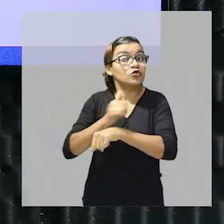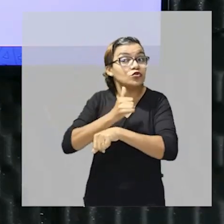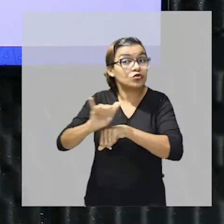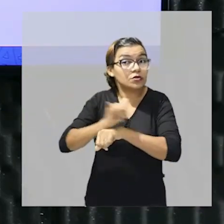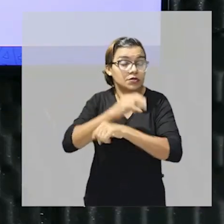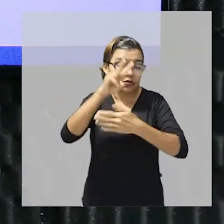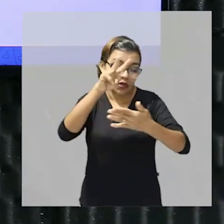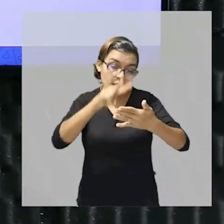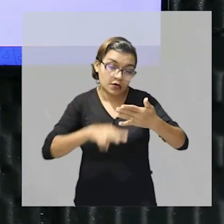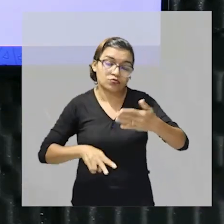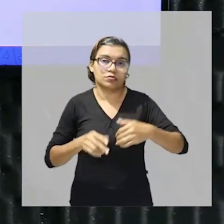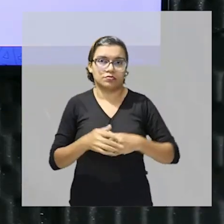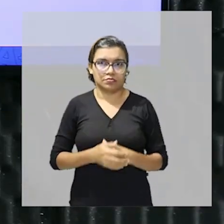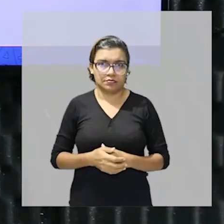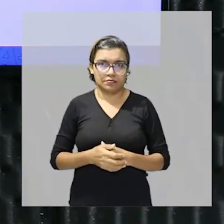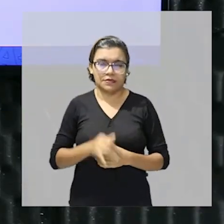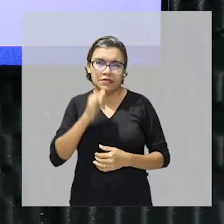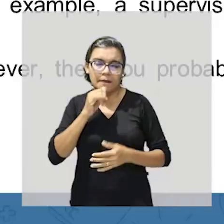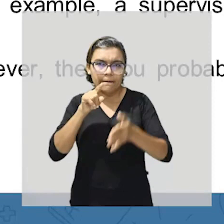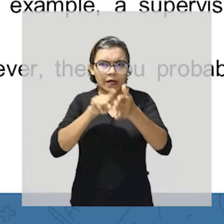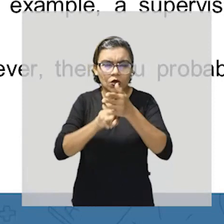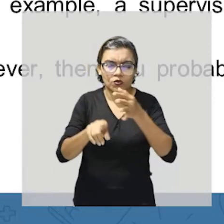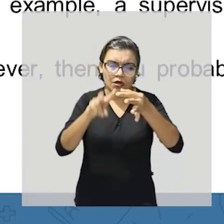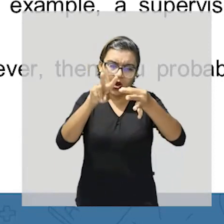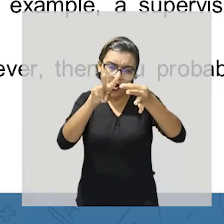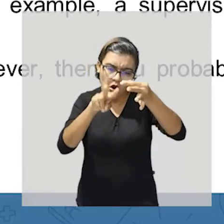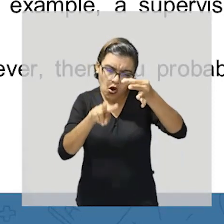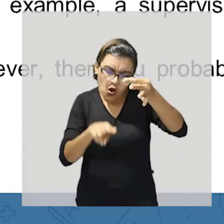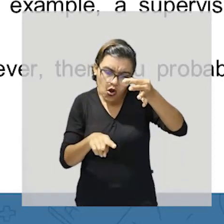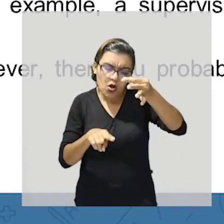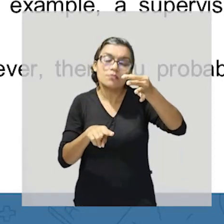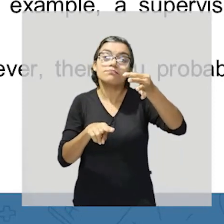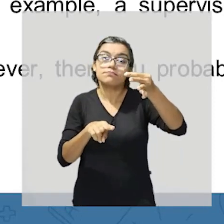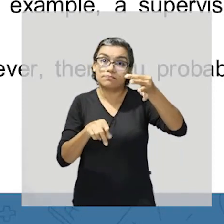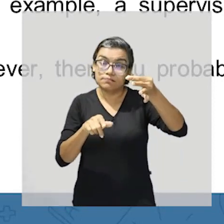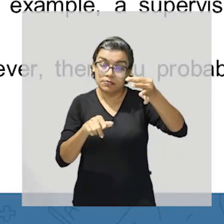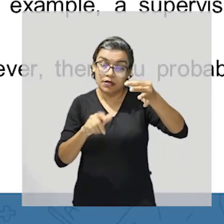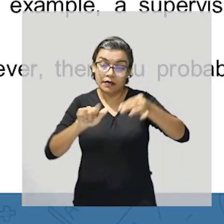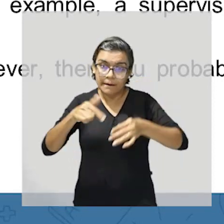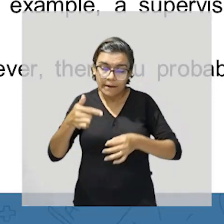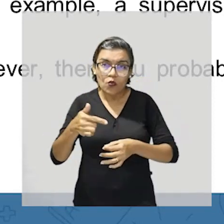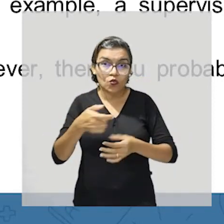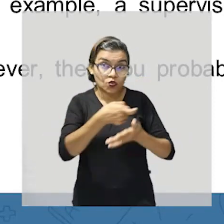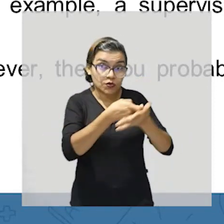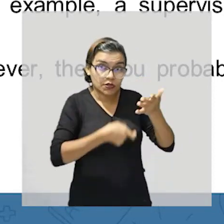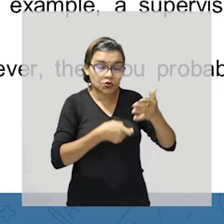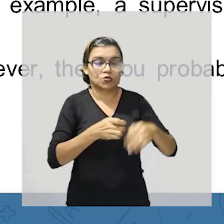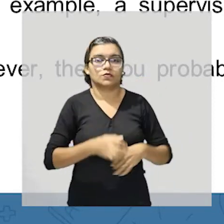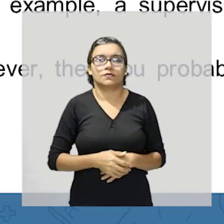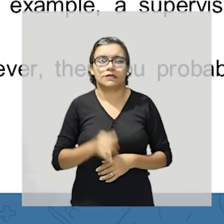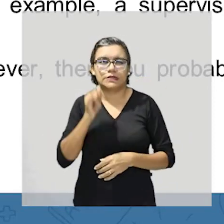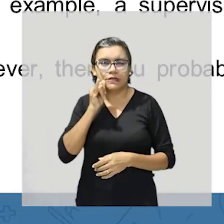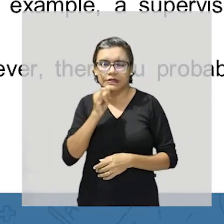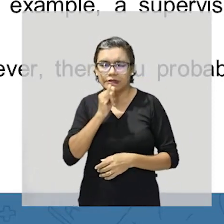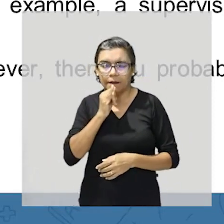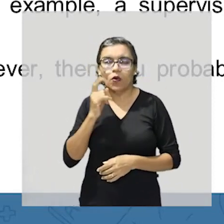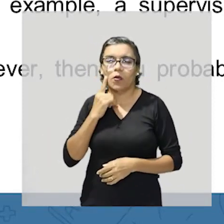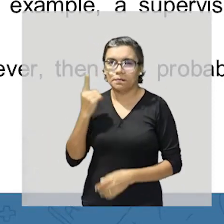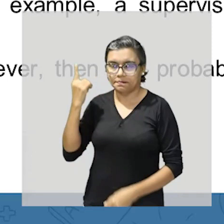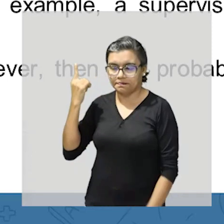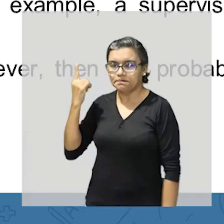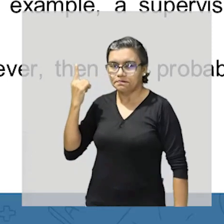de leitura. Olhe o enunciado, veja o que a questão quer, para aí você olhar o texto. Olha esse enunciado.